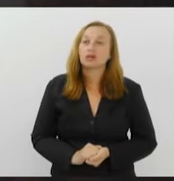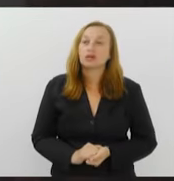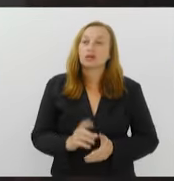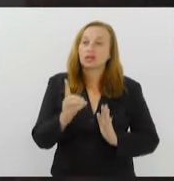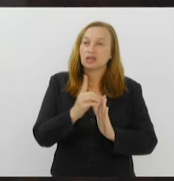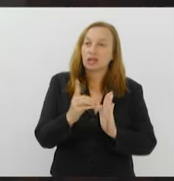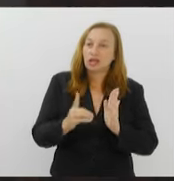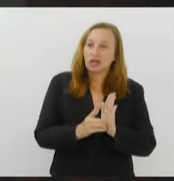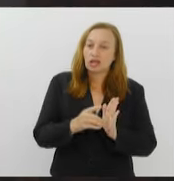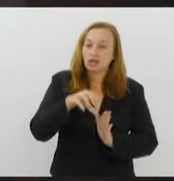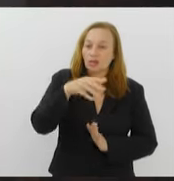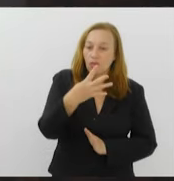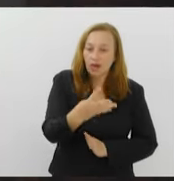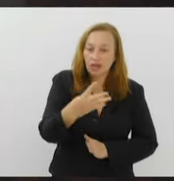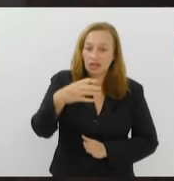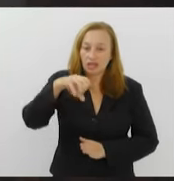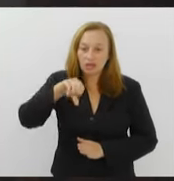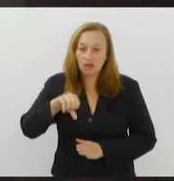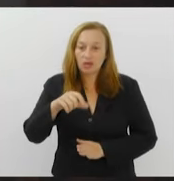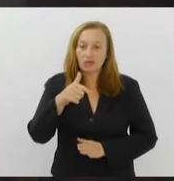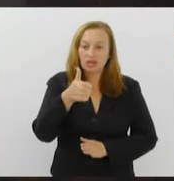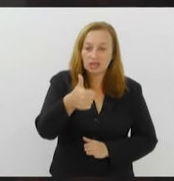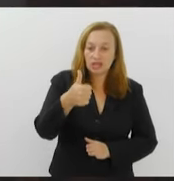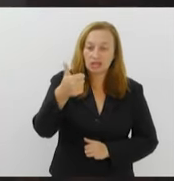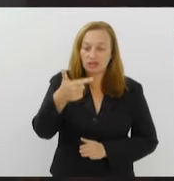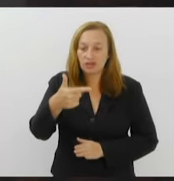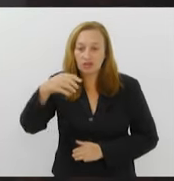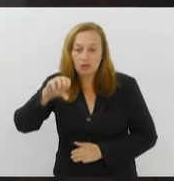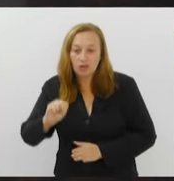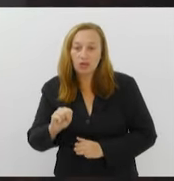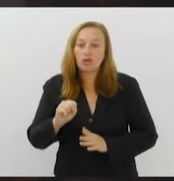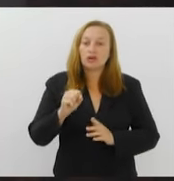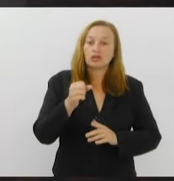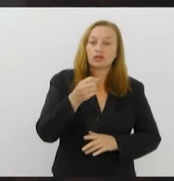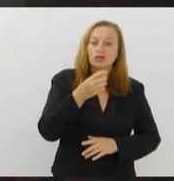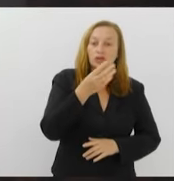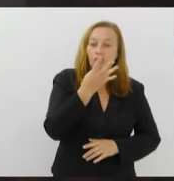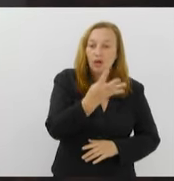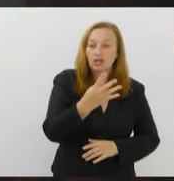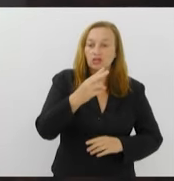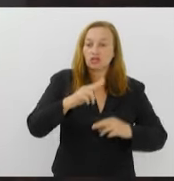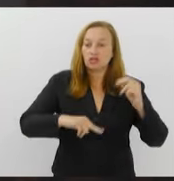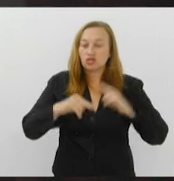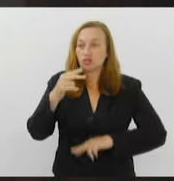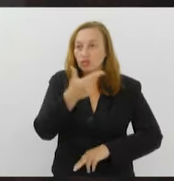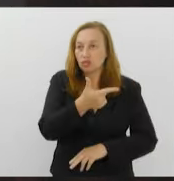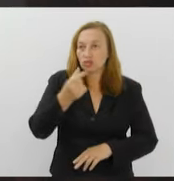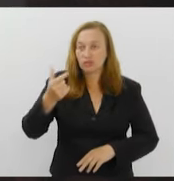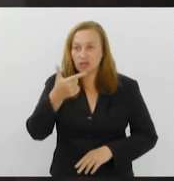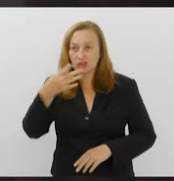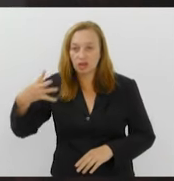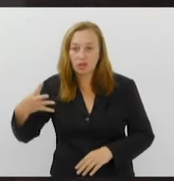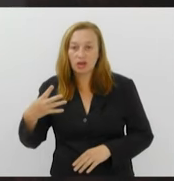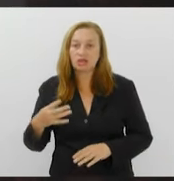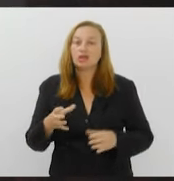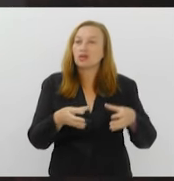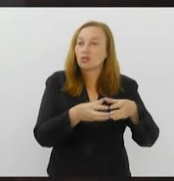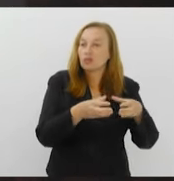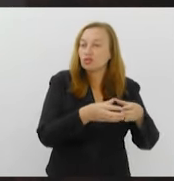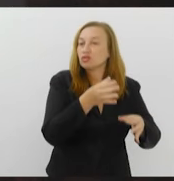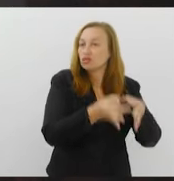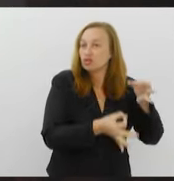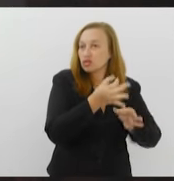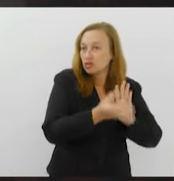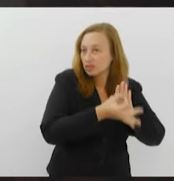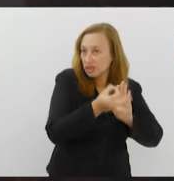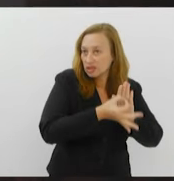decreto 49.128, de 4 de junho de 24, pendendo de pareceres das comissões Constituição e